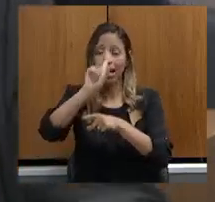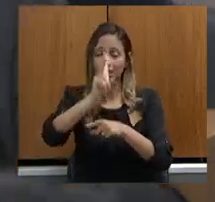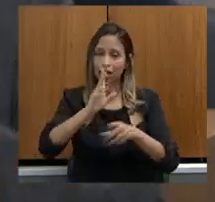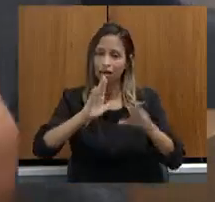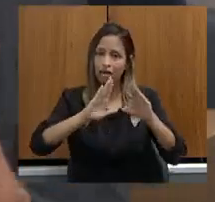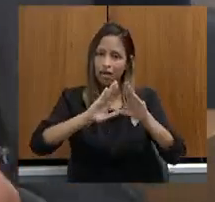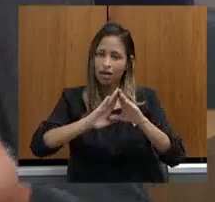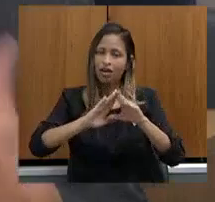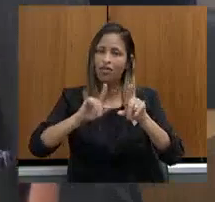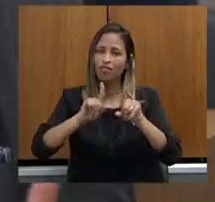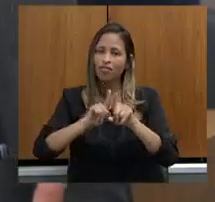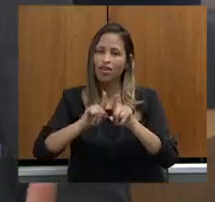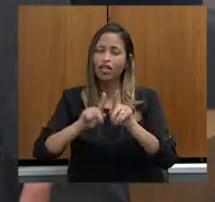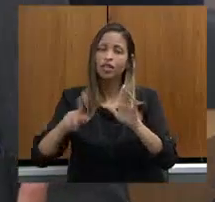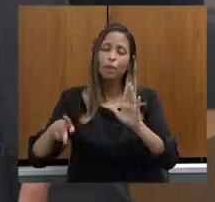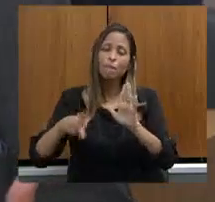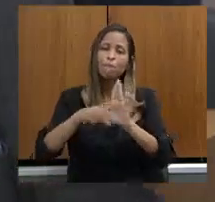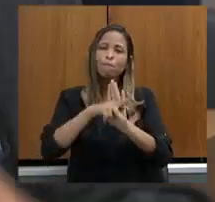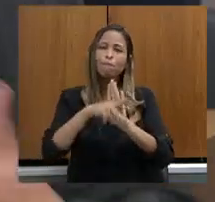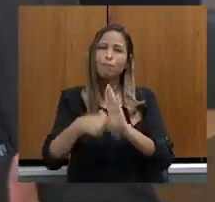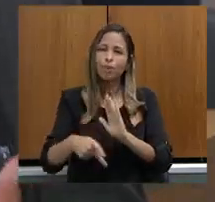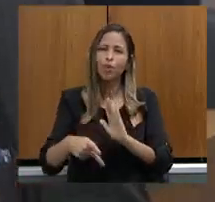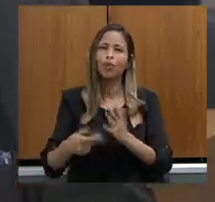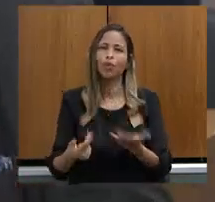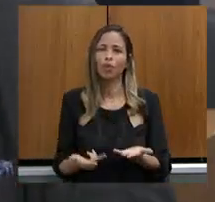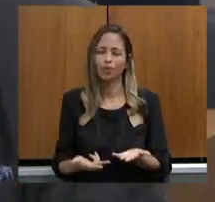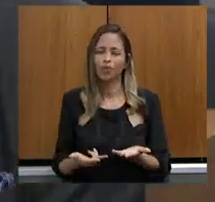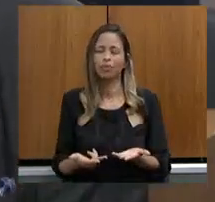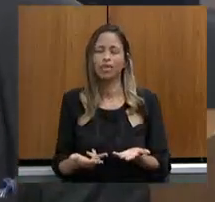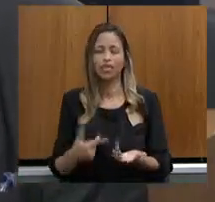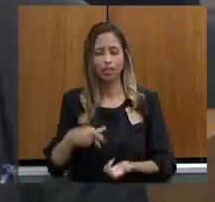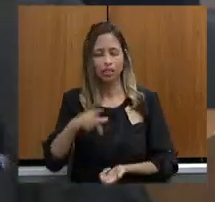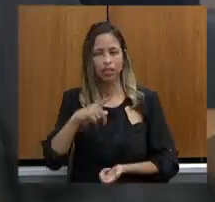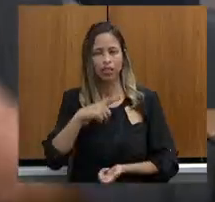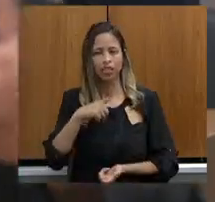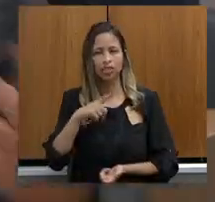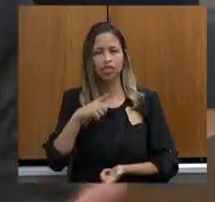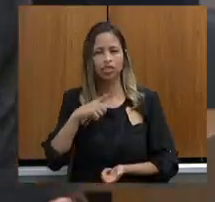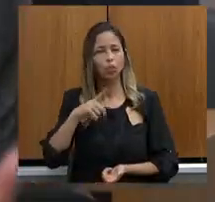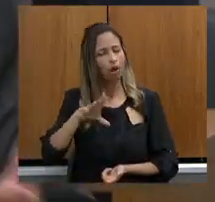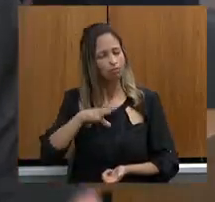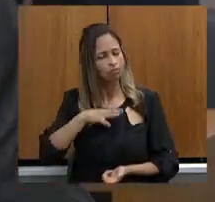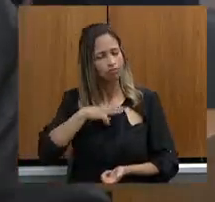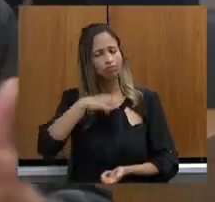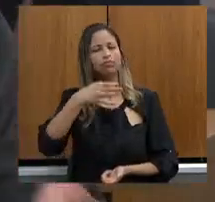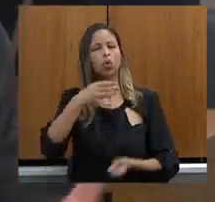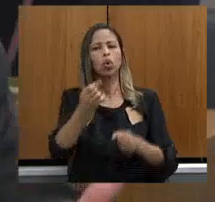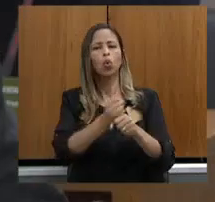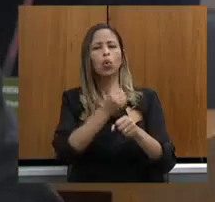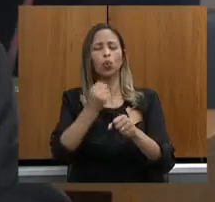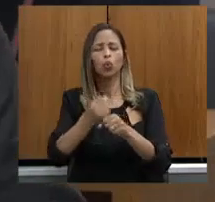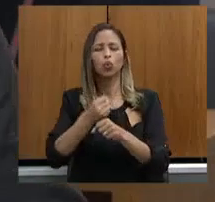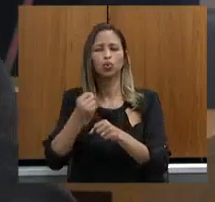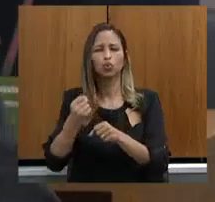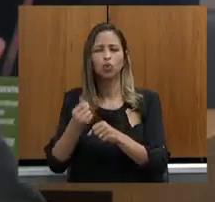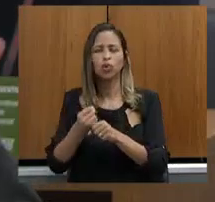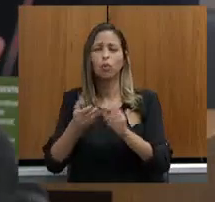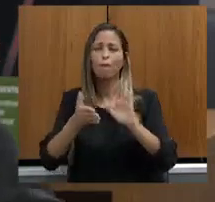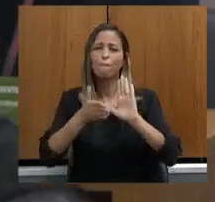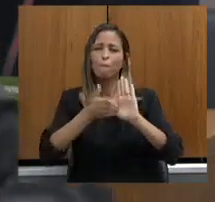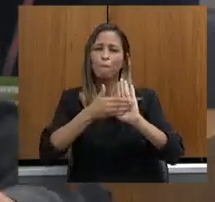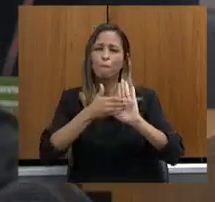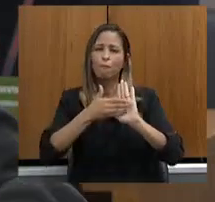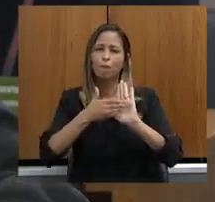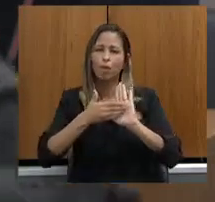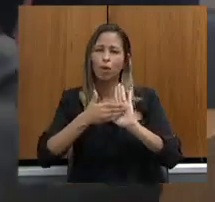ter feito ela própria ela própria ter tido a ousadia de construir um uma proposta